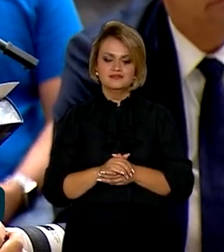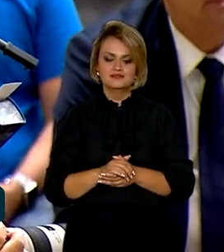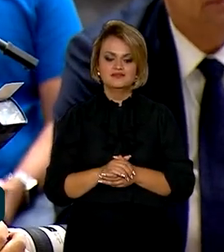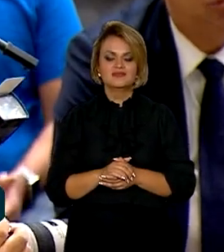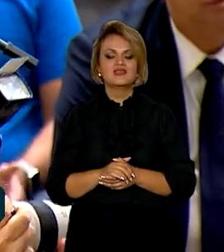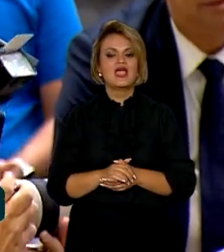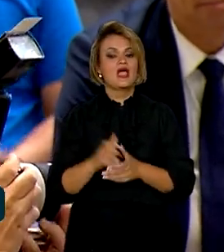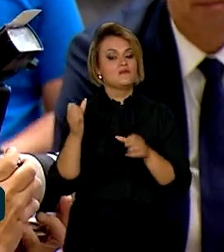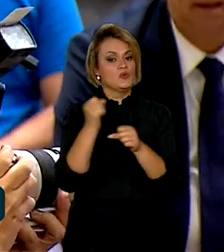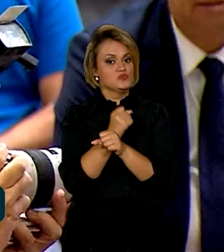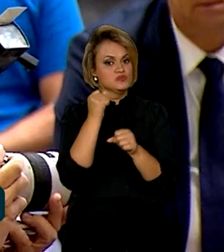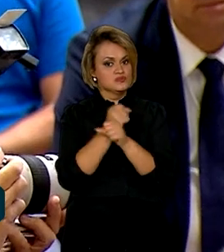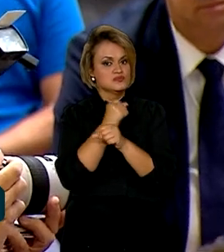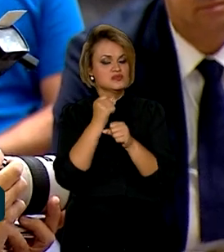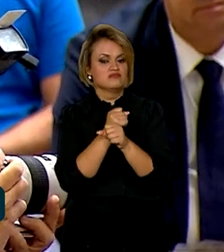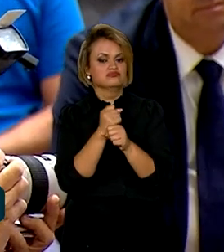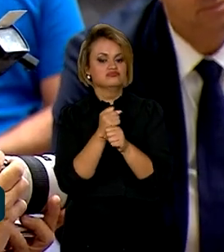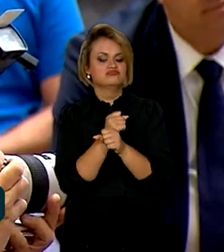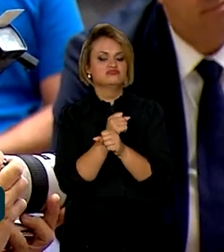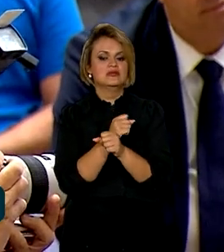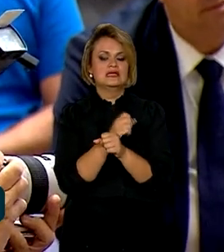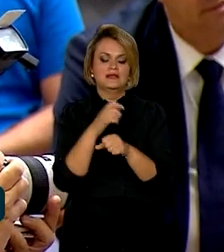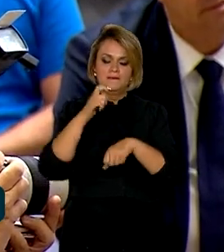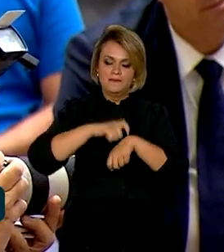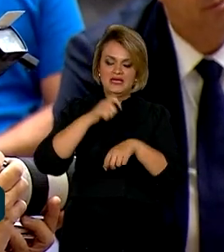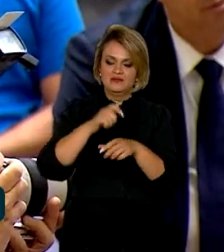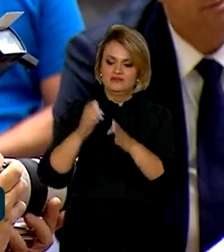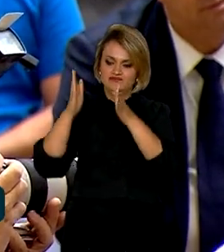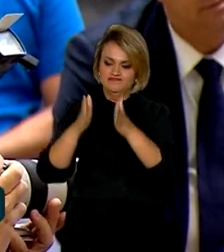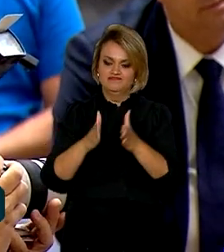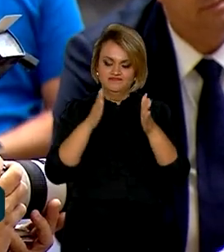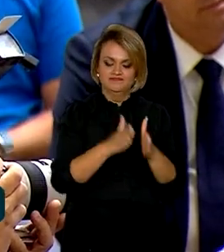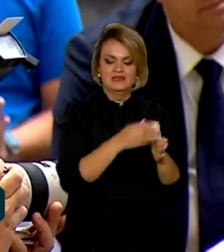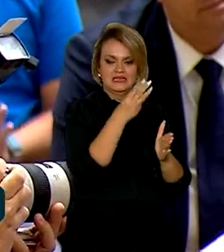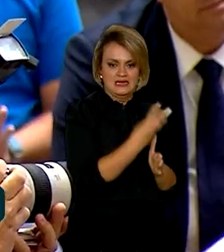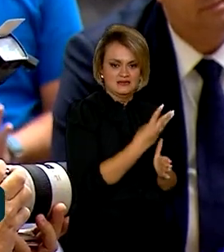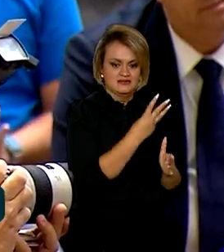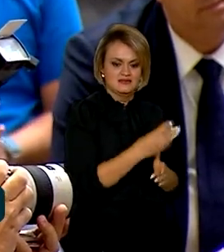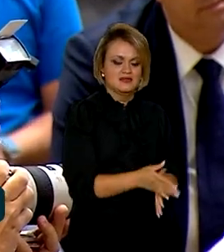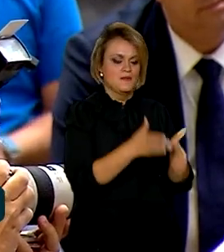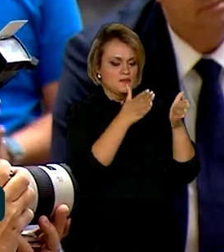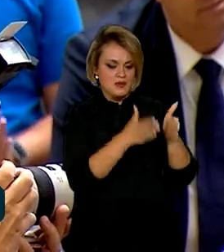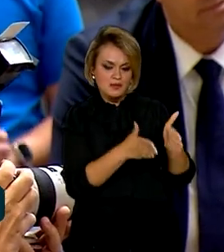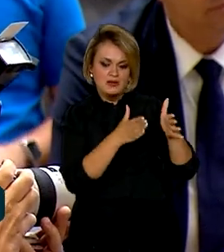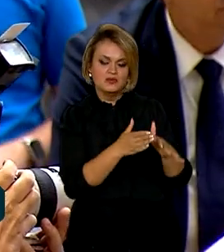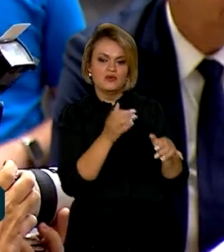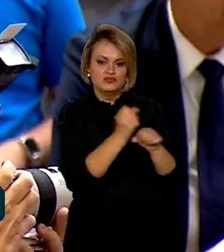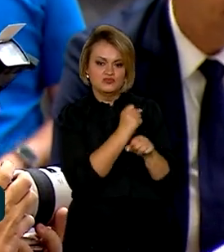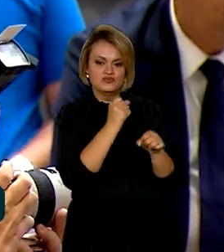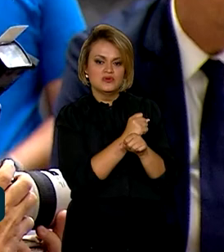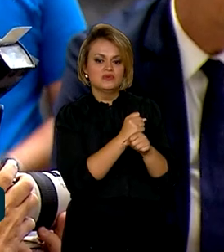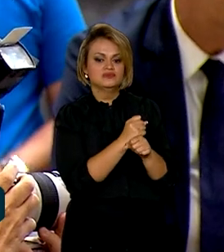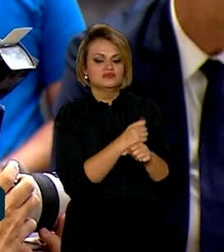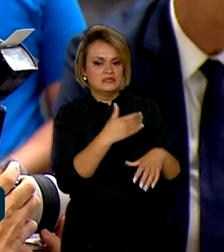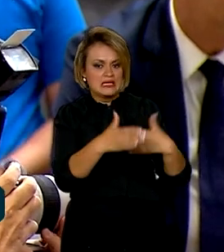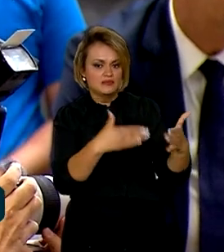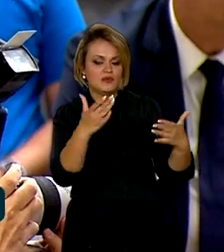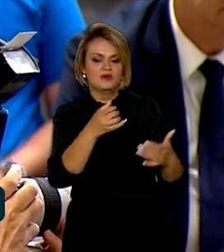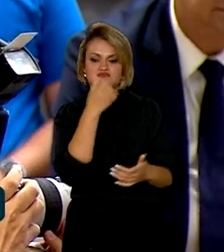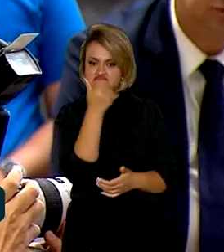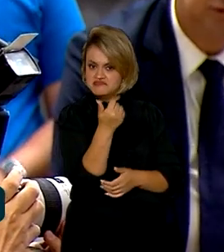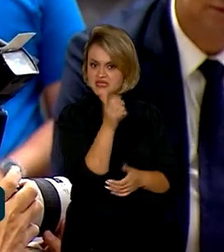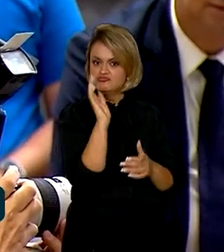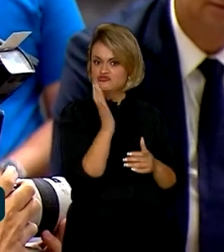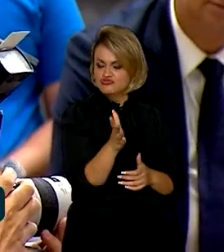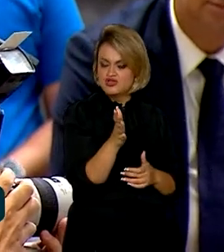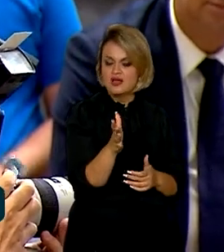É uma obra em três etapas. A primeira etapa da obra já está em forte andamento, né? A gente